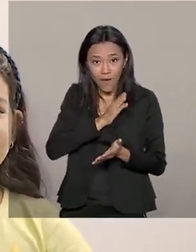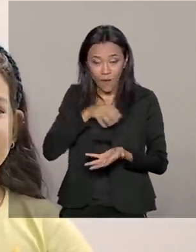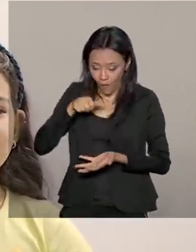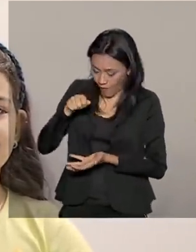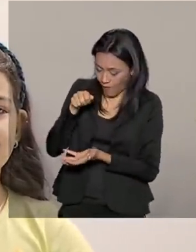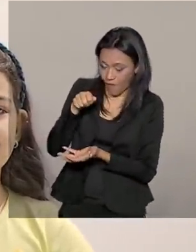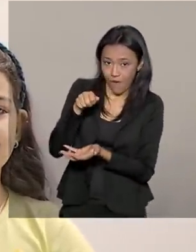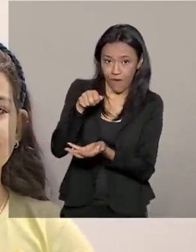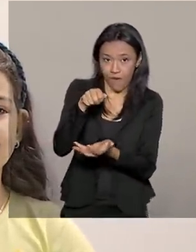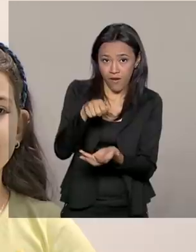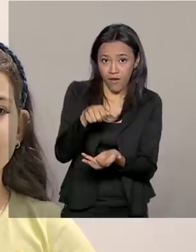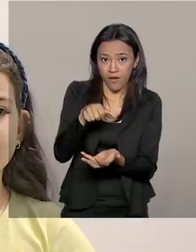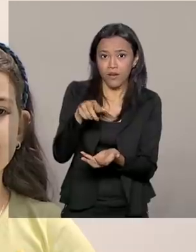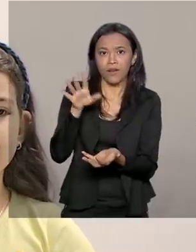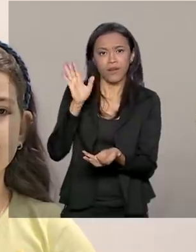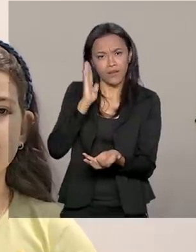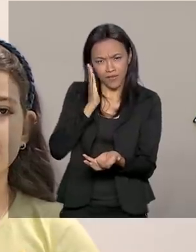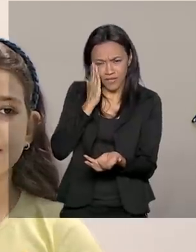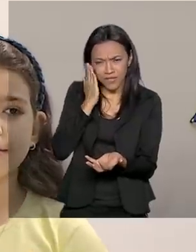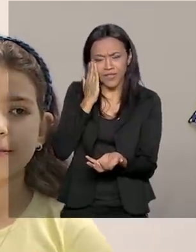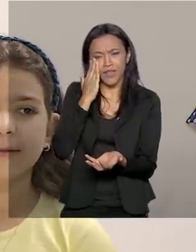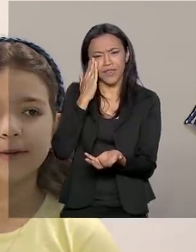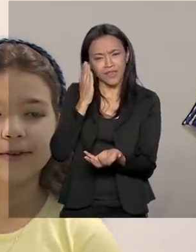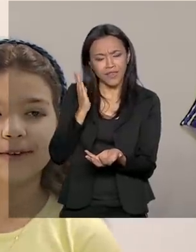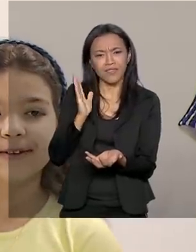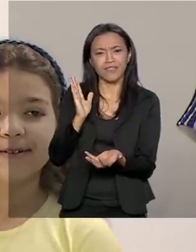já estavam trabalhando